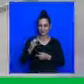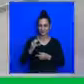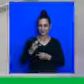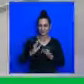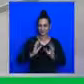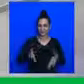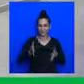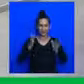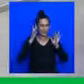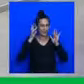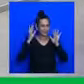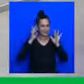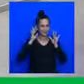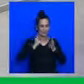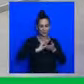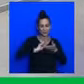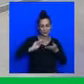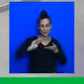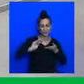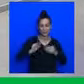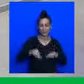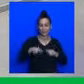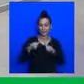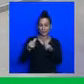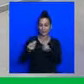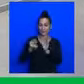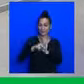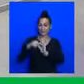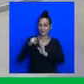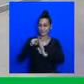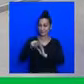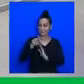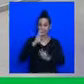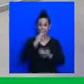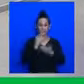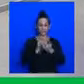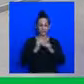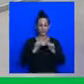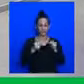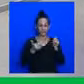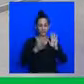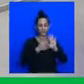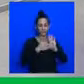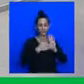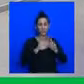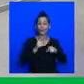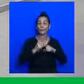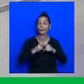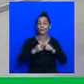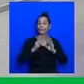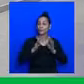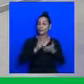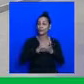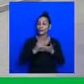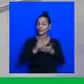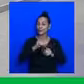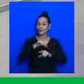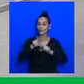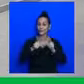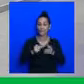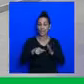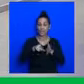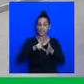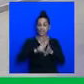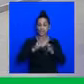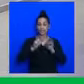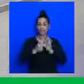110.174.385,36 reais. Já pensou? Esse prêmio pode ser seu. Acredite na sorte. Apostas em mãos, porque já vai começar o sorteio.